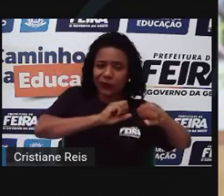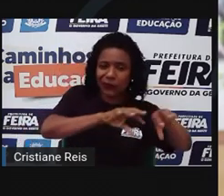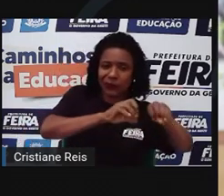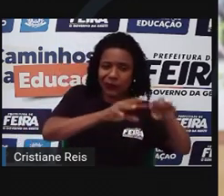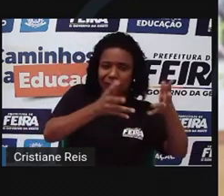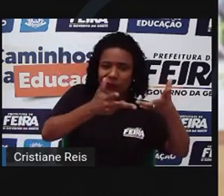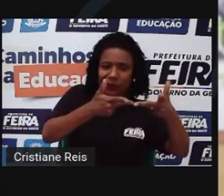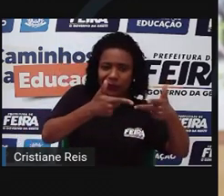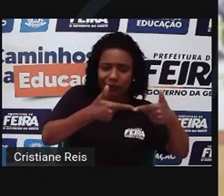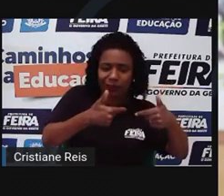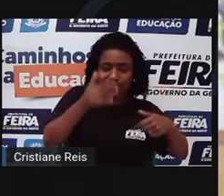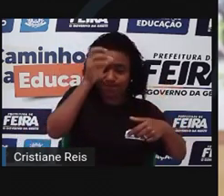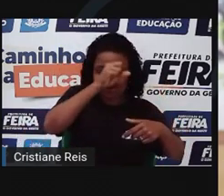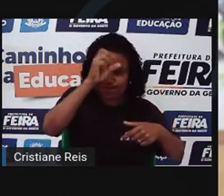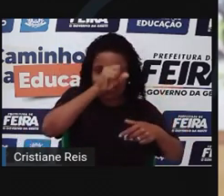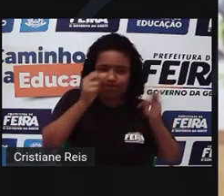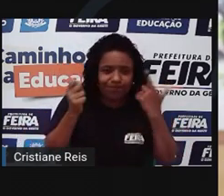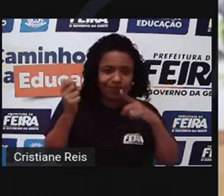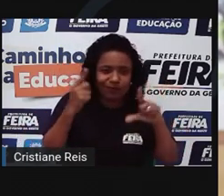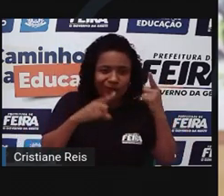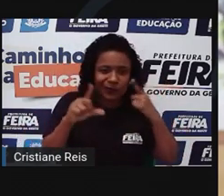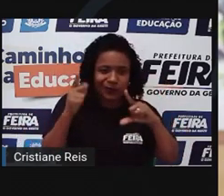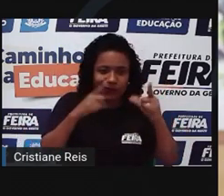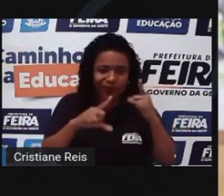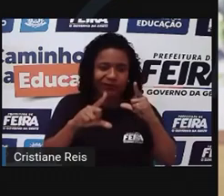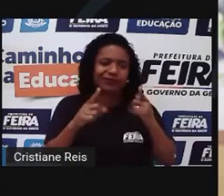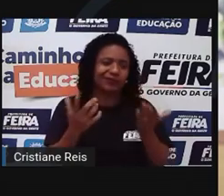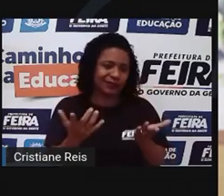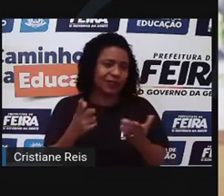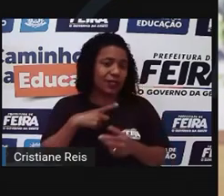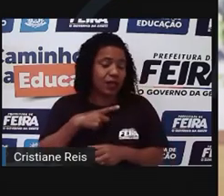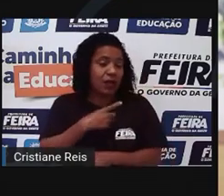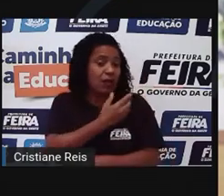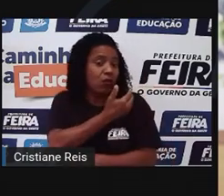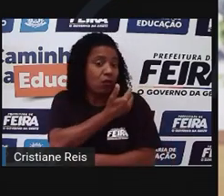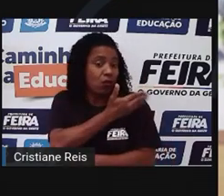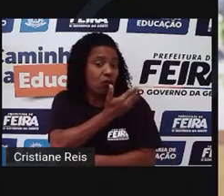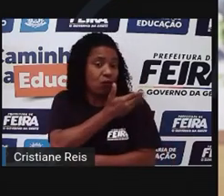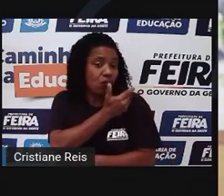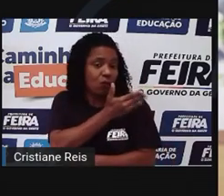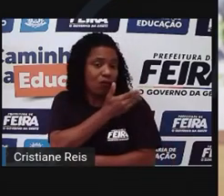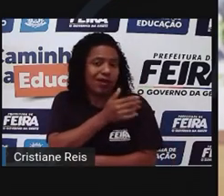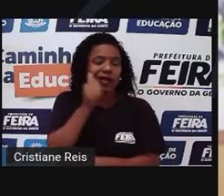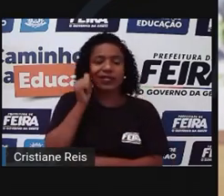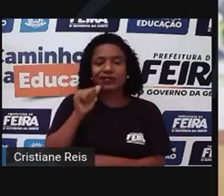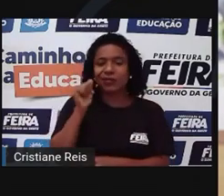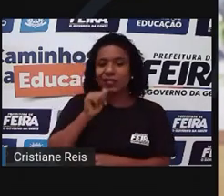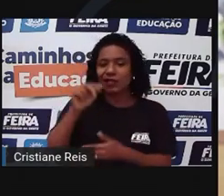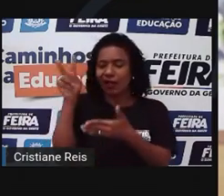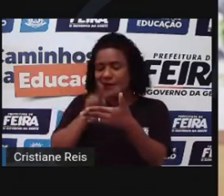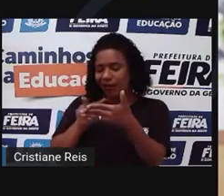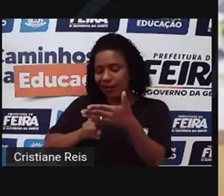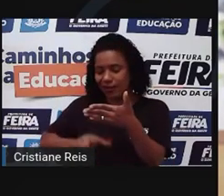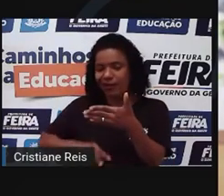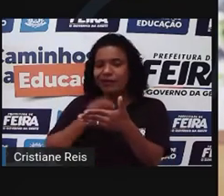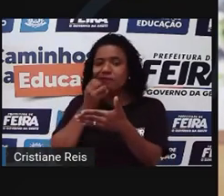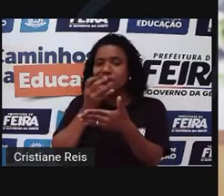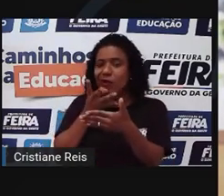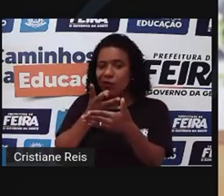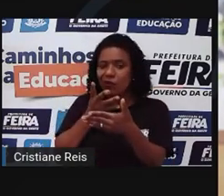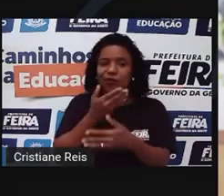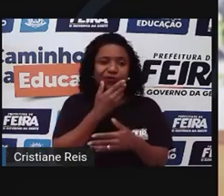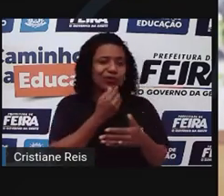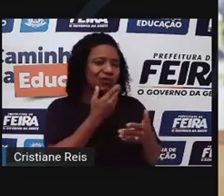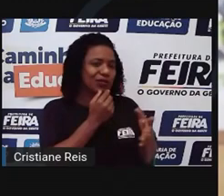Né? Há muitos preconceitos em relação, né? As meninas são boas na leitura, os meninos são bons na